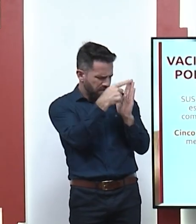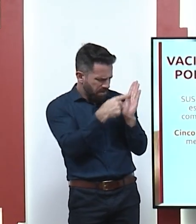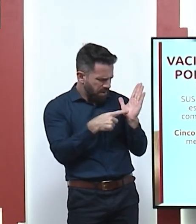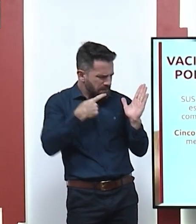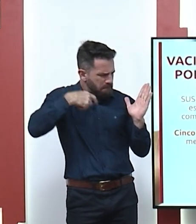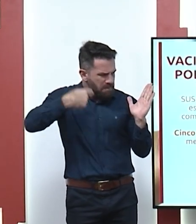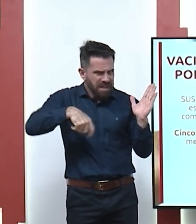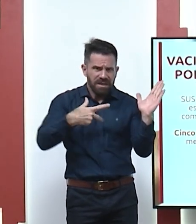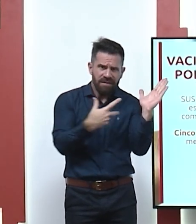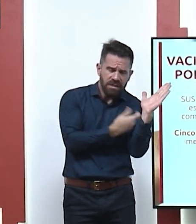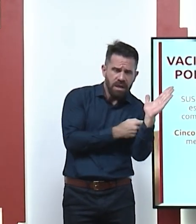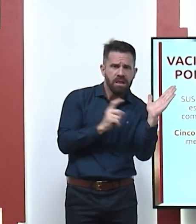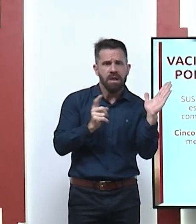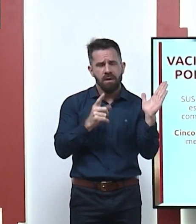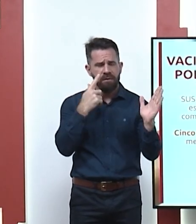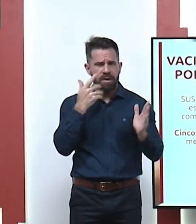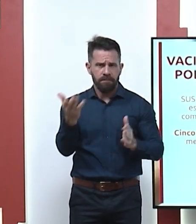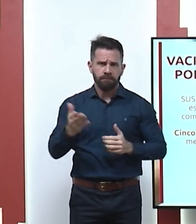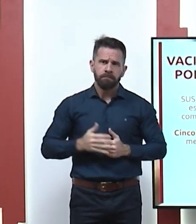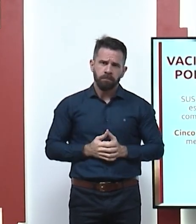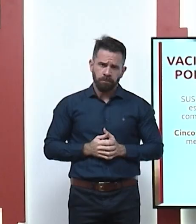da atualização vacinal.